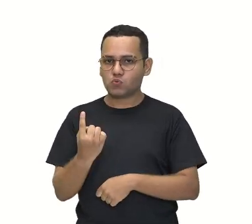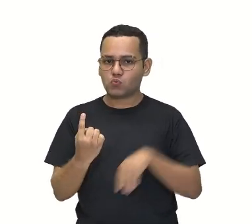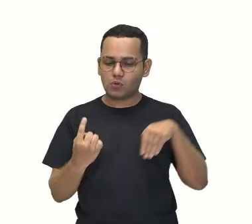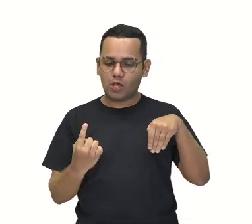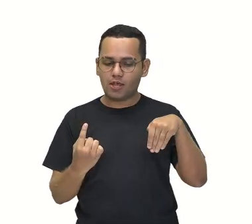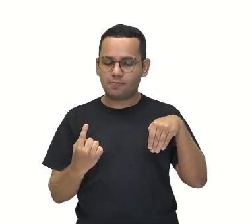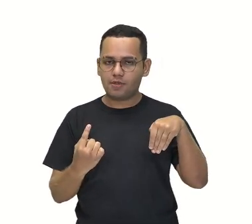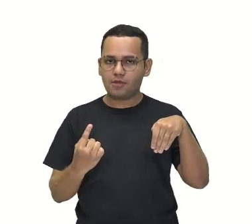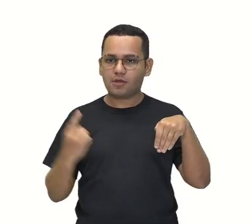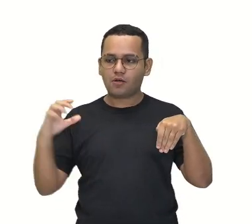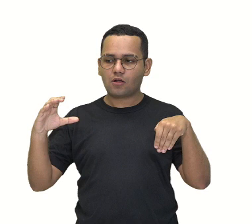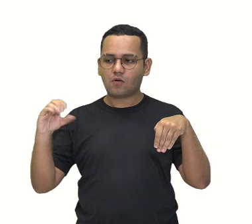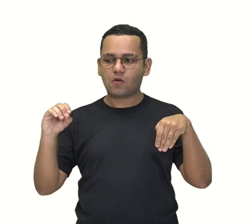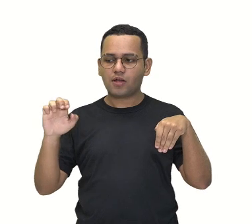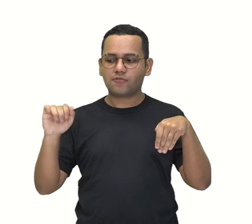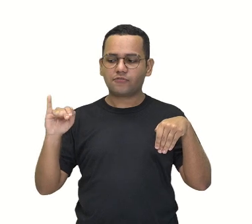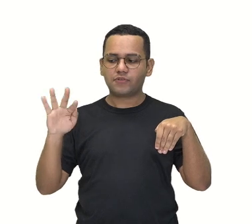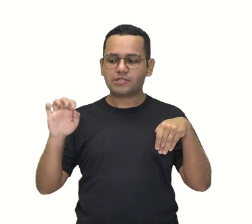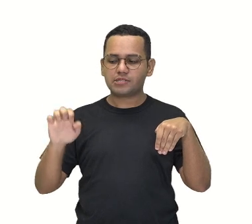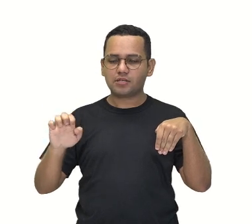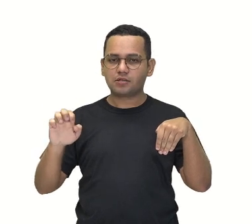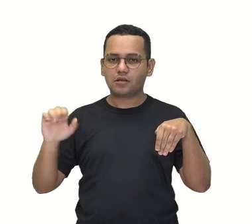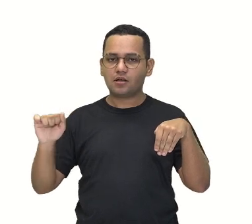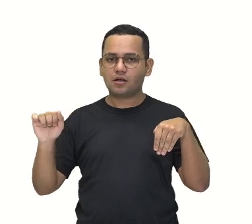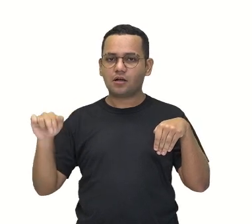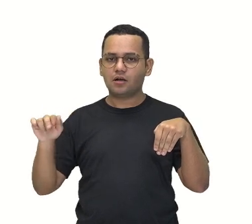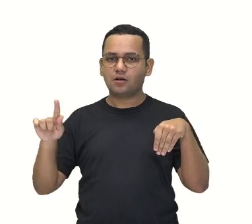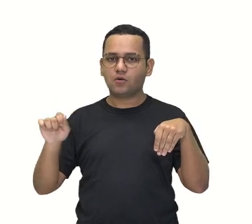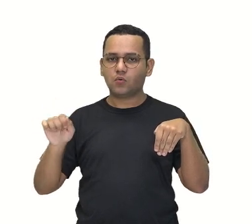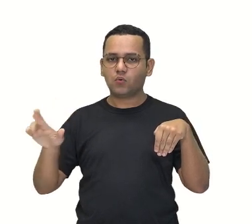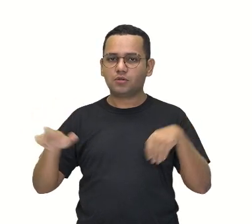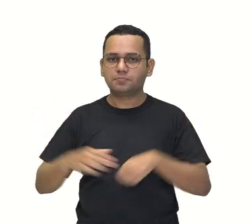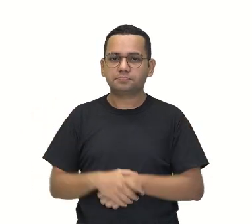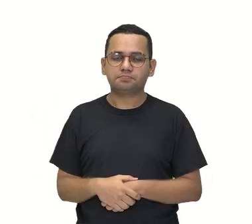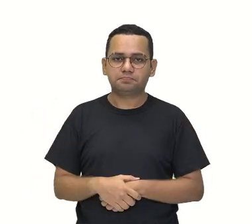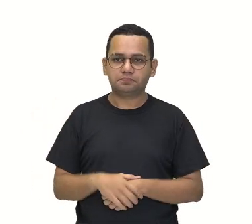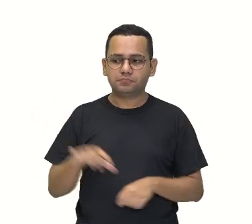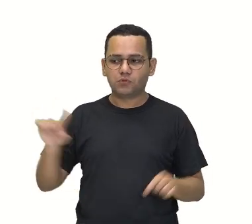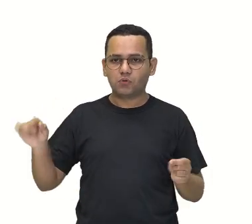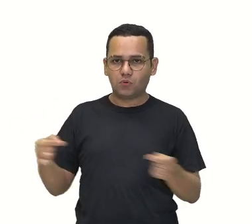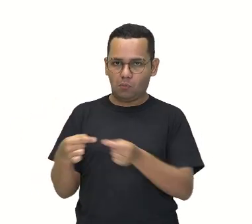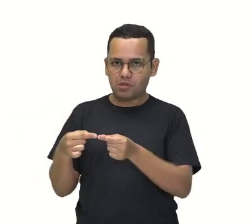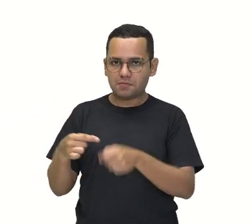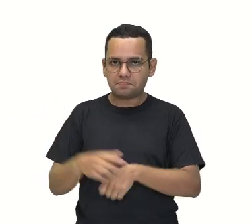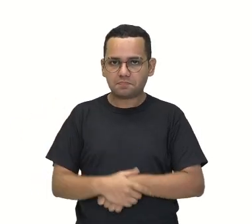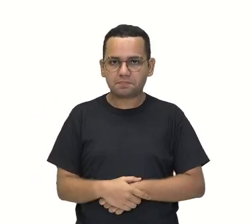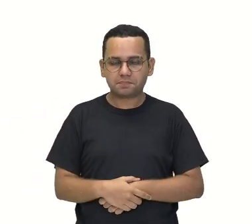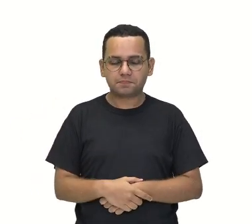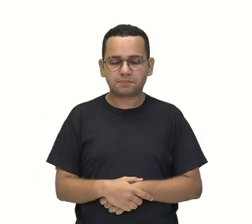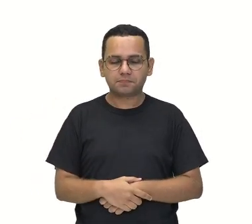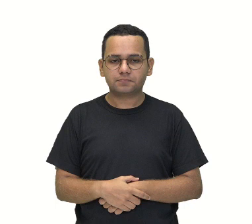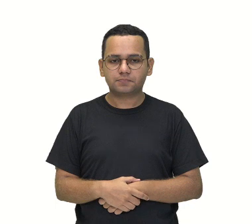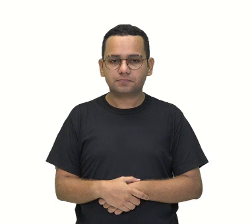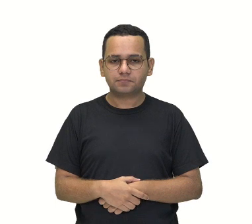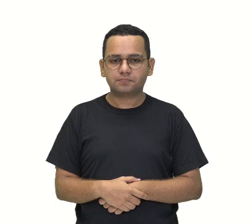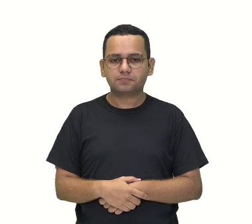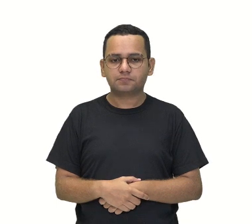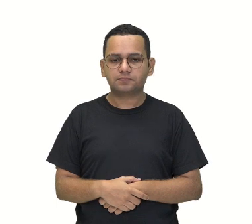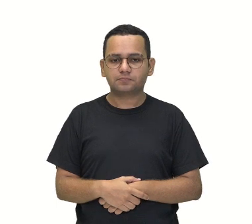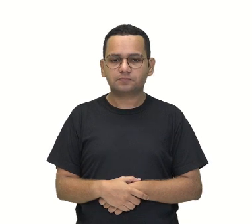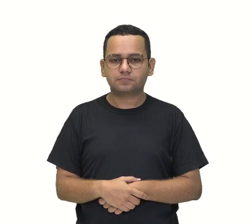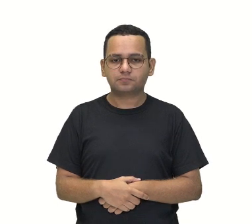tá? Então esse é o valor do coeficiente angular, menos